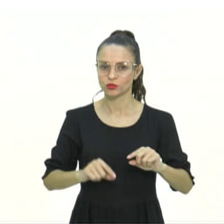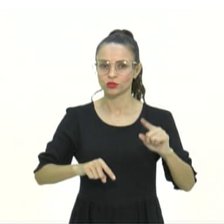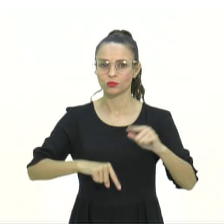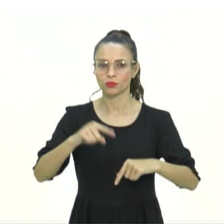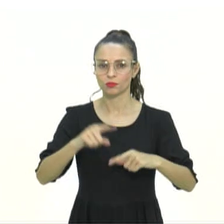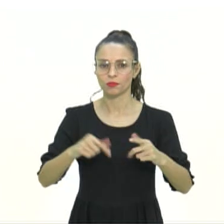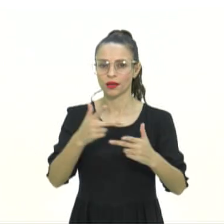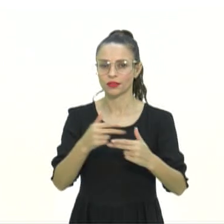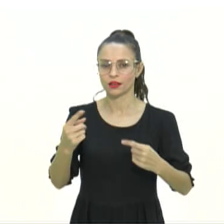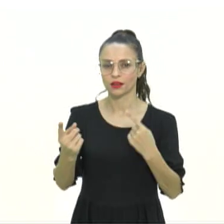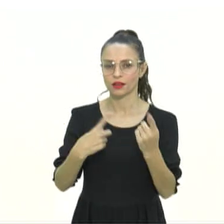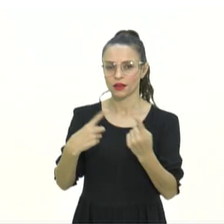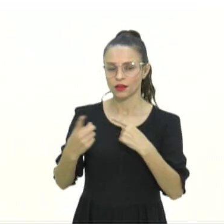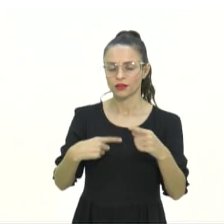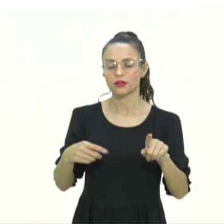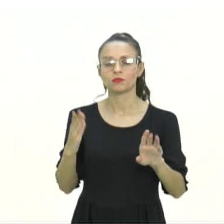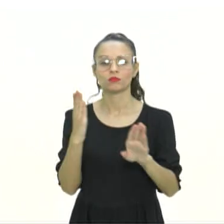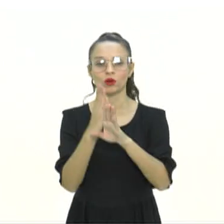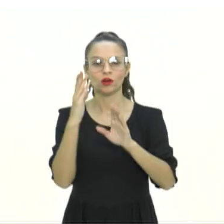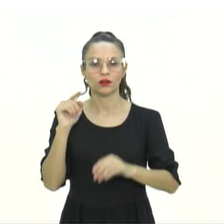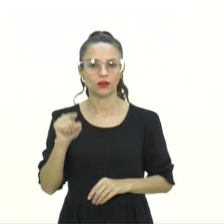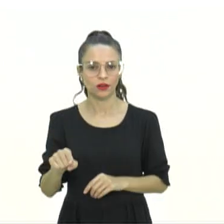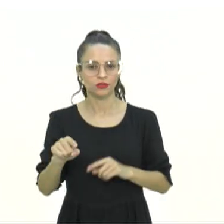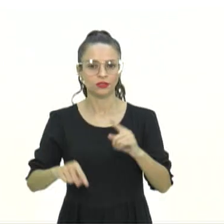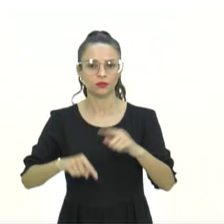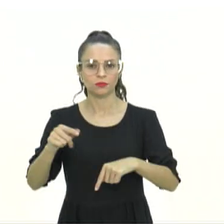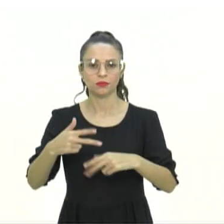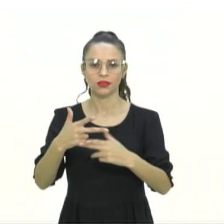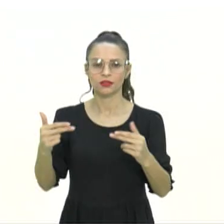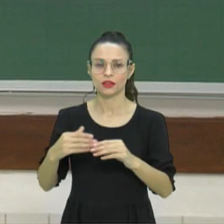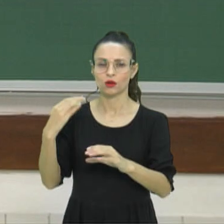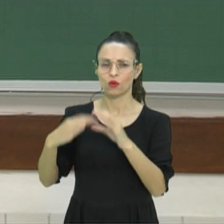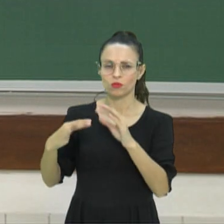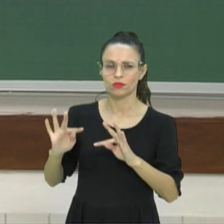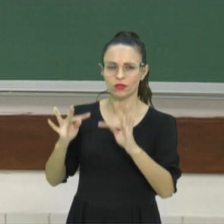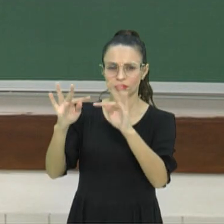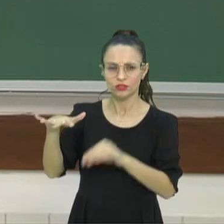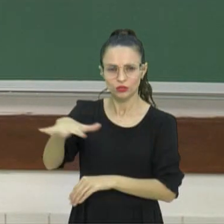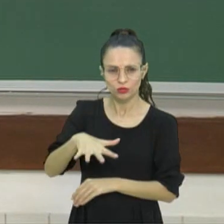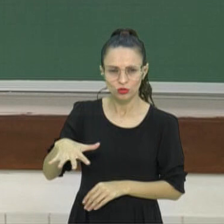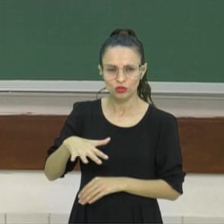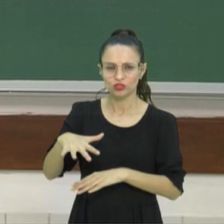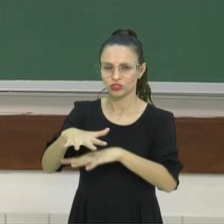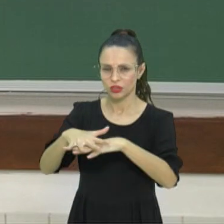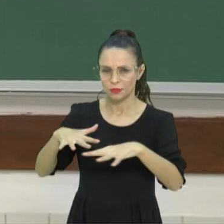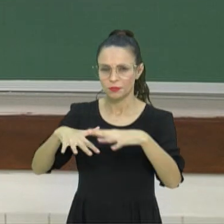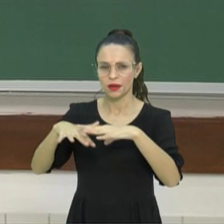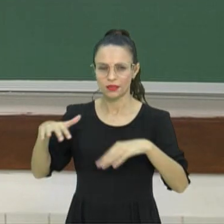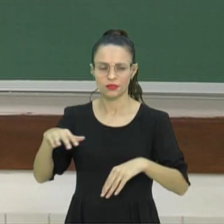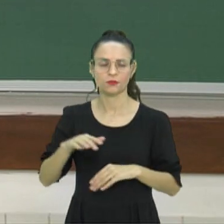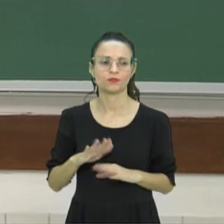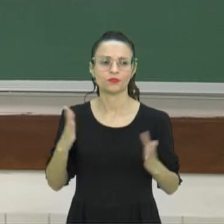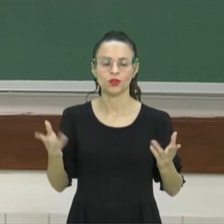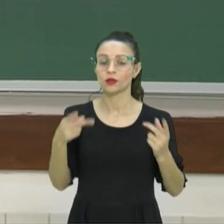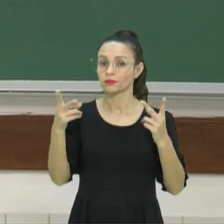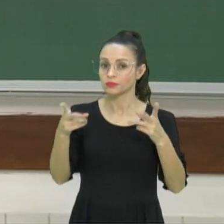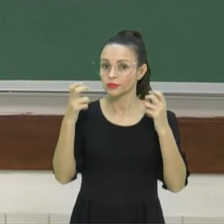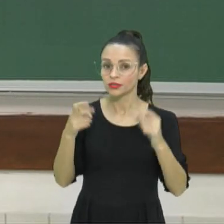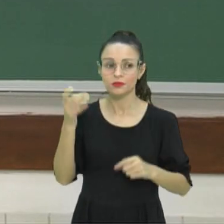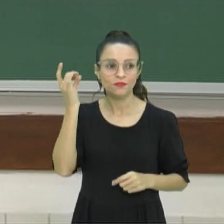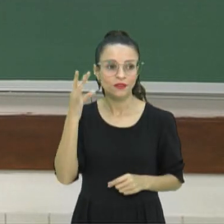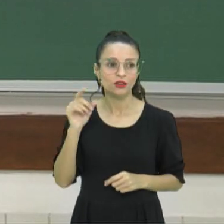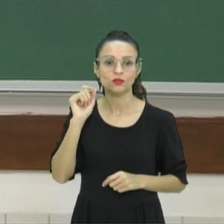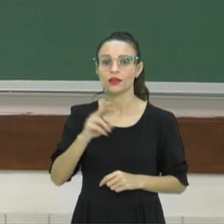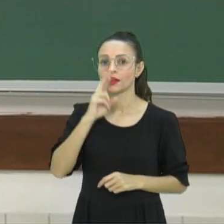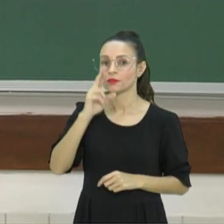materiais em detrimento dos fluxos imateriais. Veja, é possível perceber com facilidade que